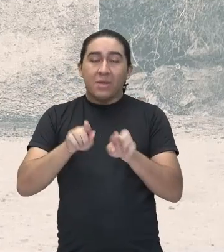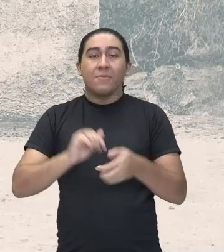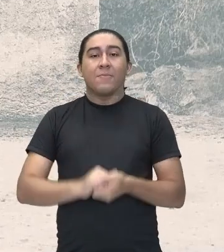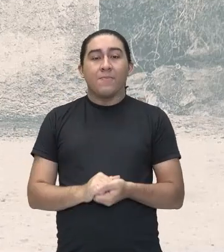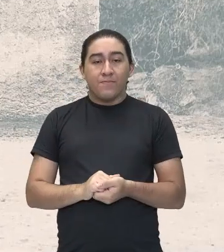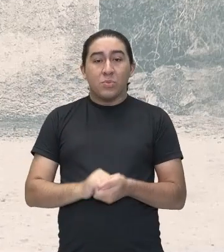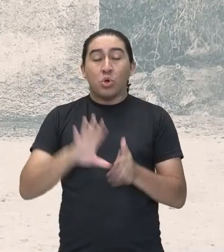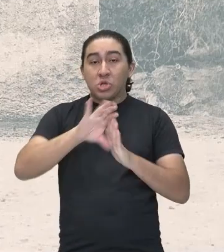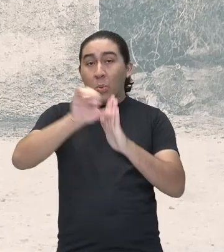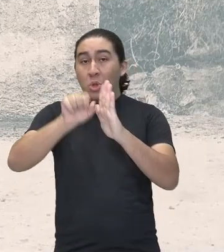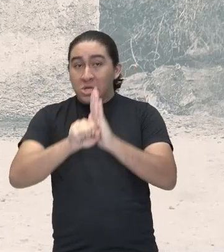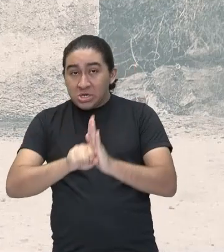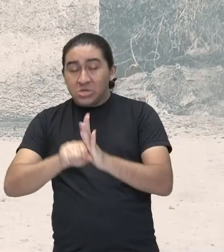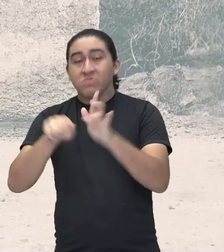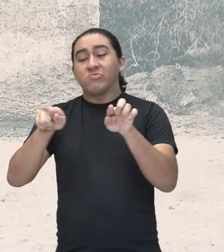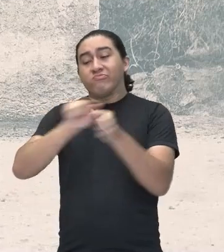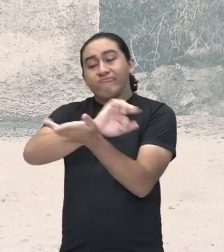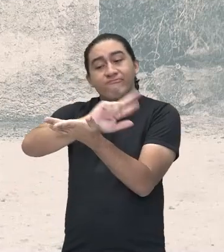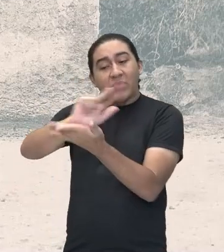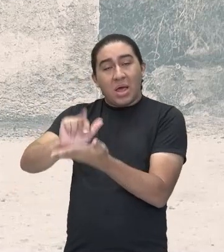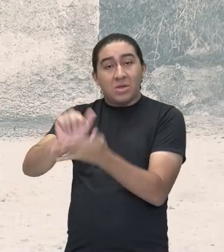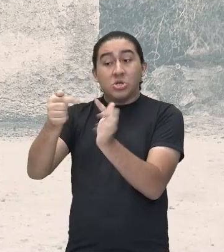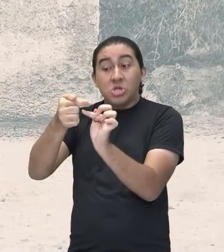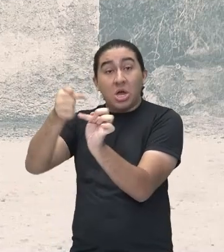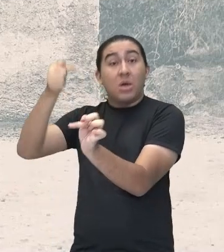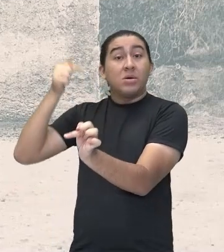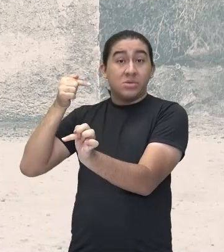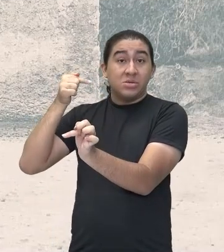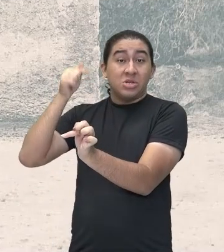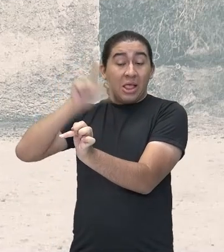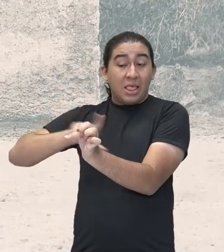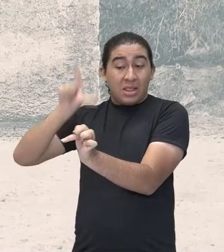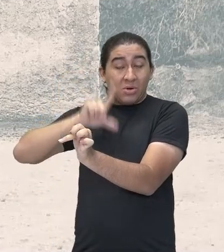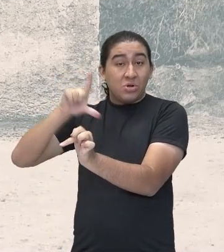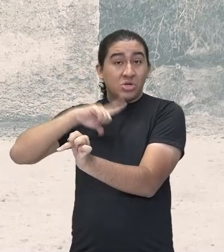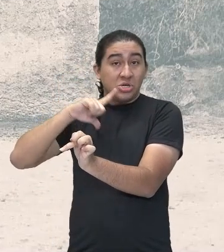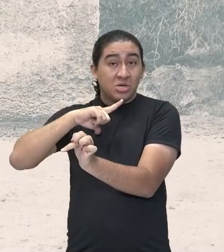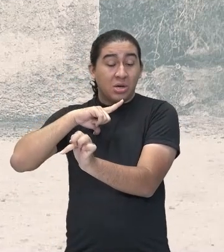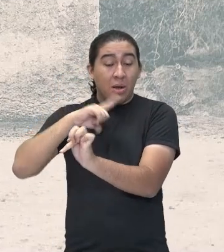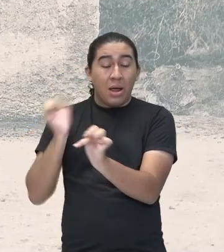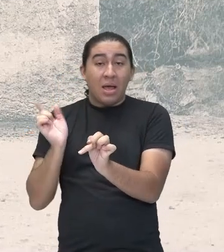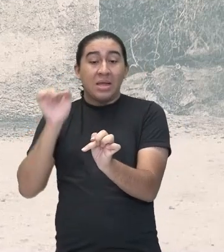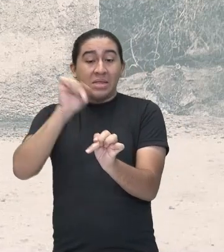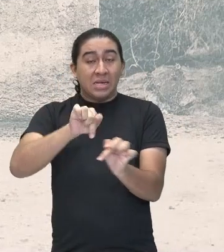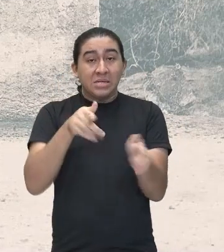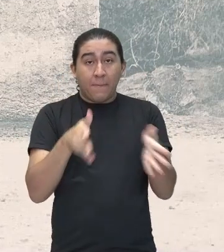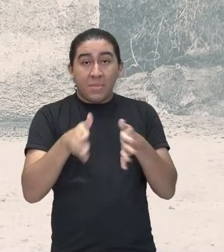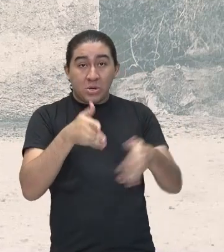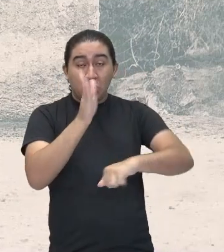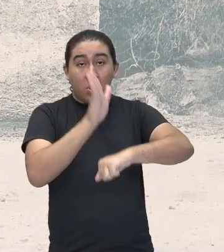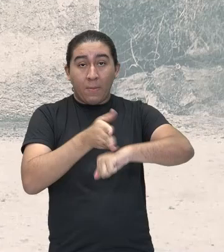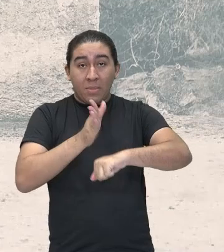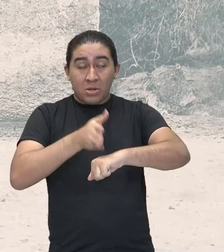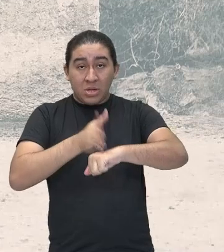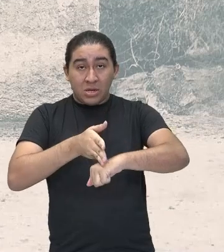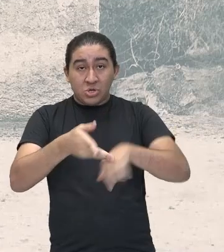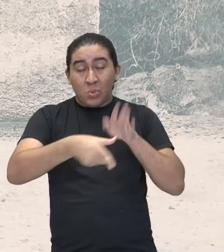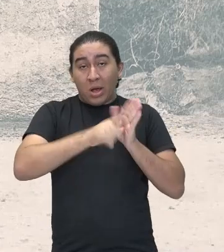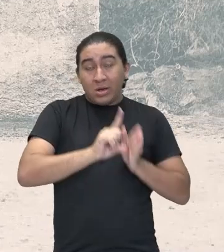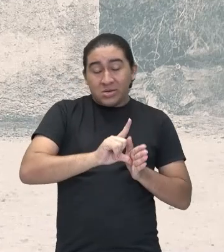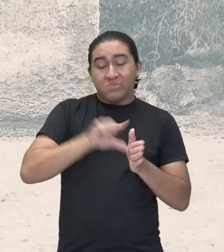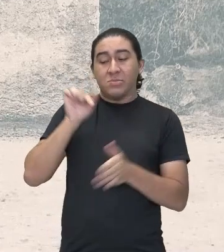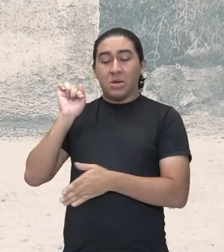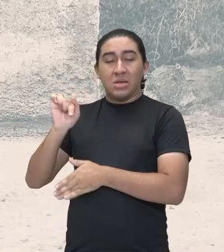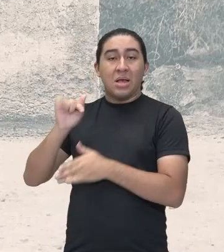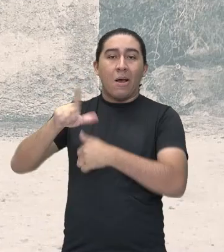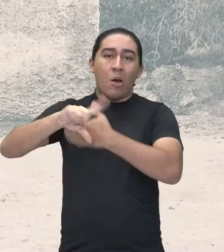São essas escolas literárias anteriores em que os nossos autores estarão transitando, certo? Em determinado